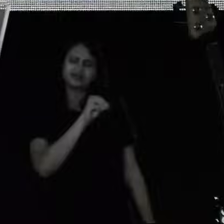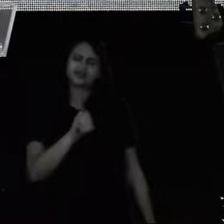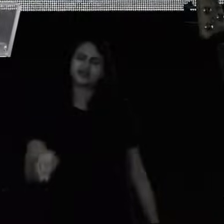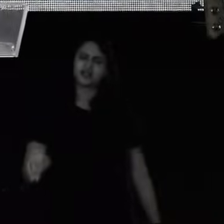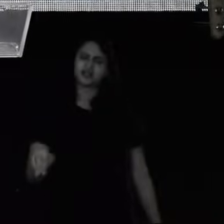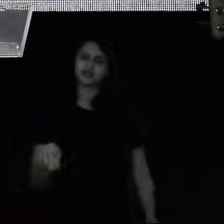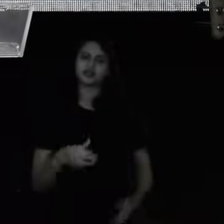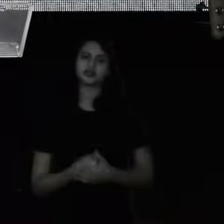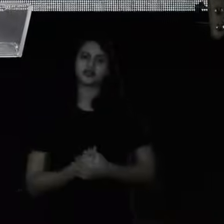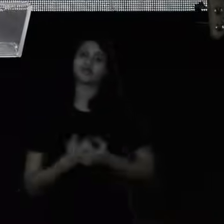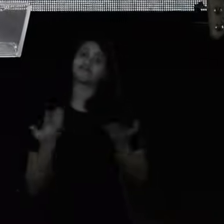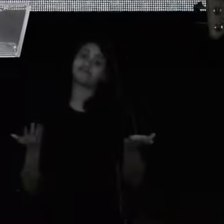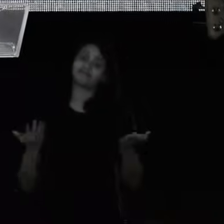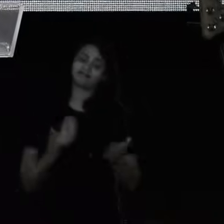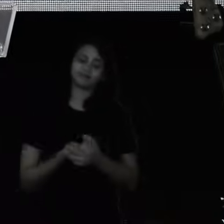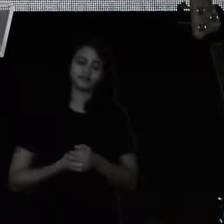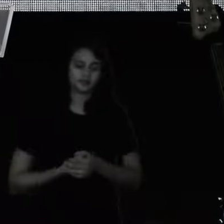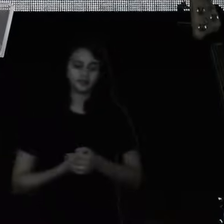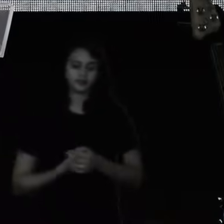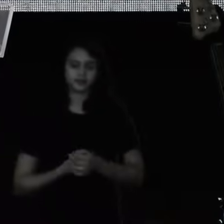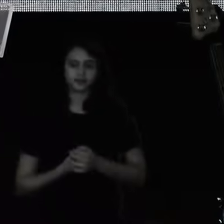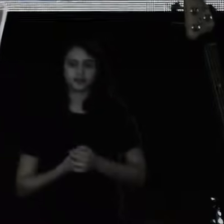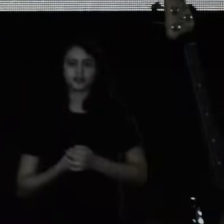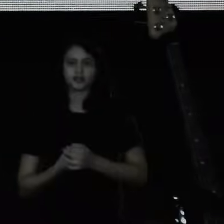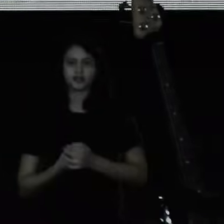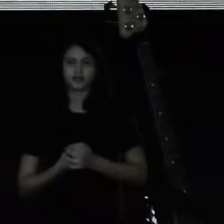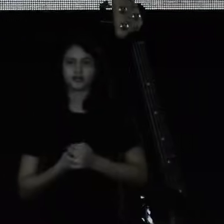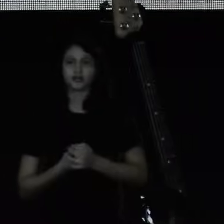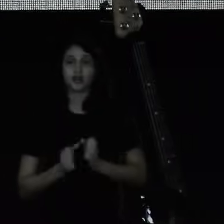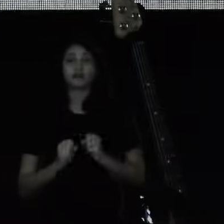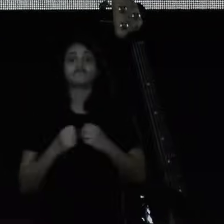que são, de repente,